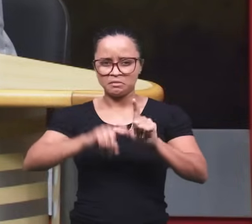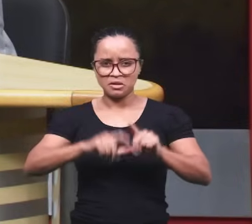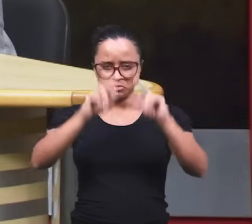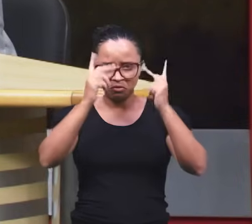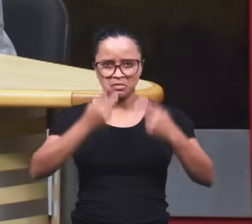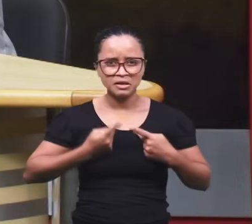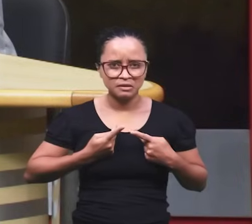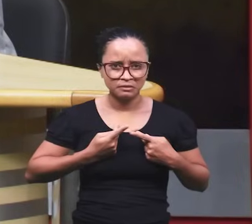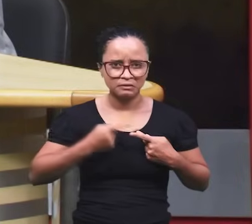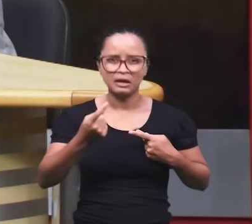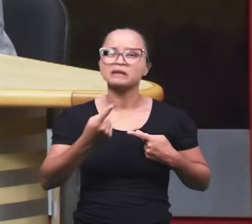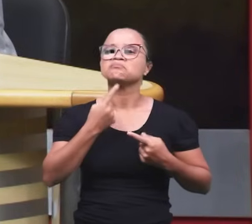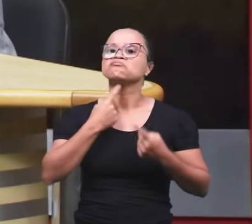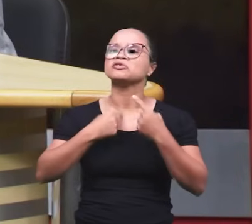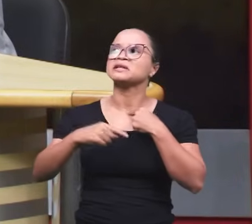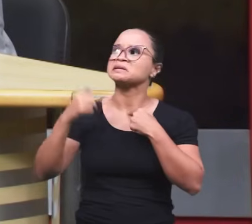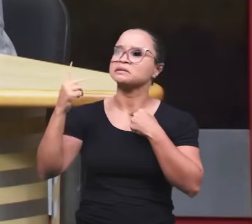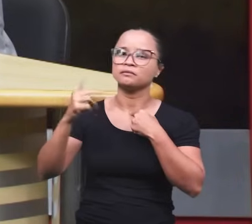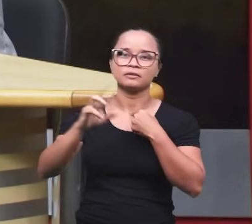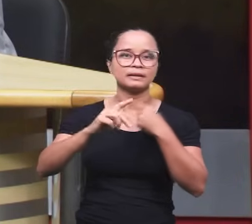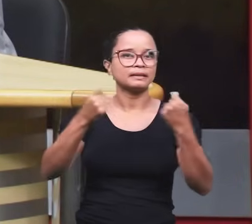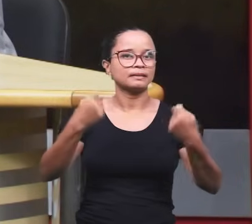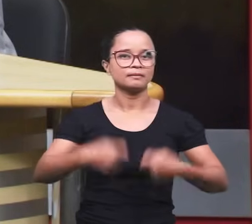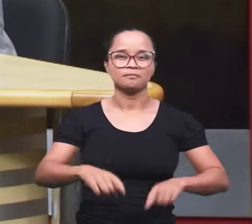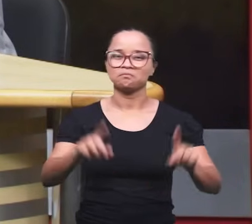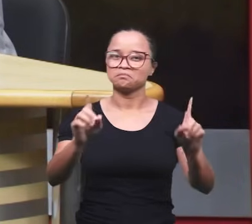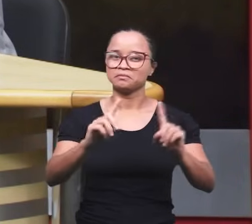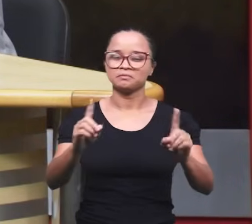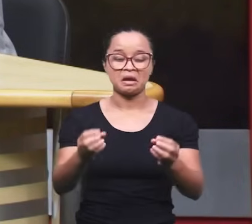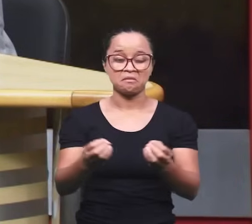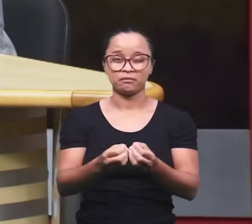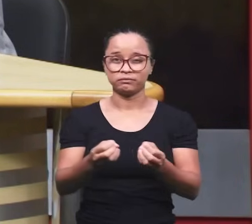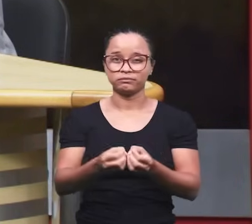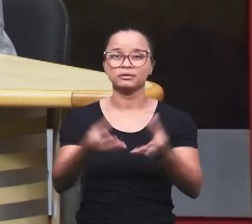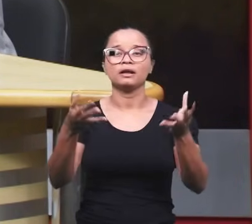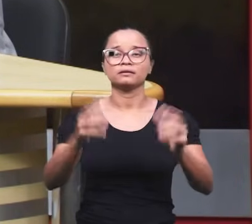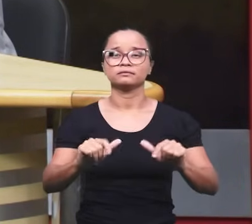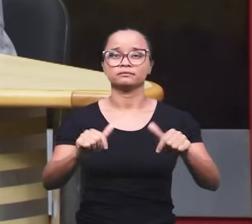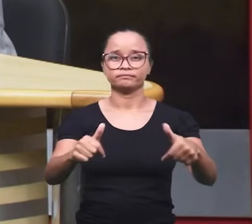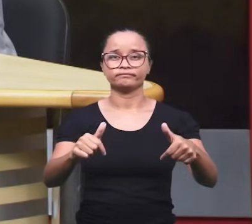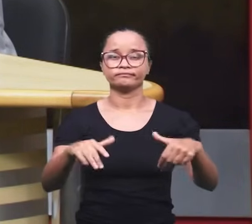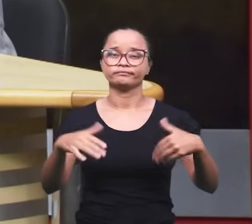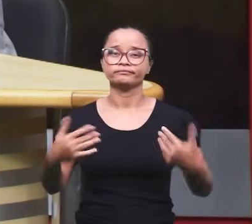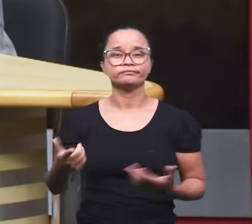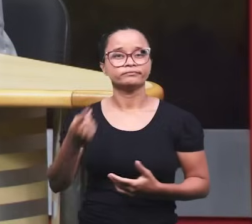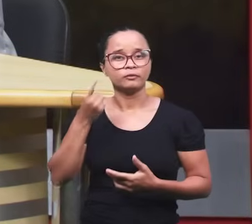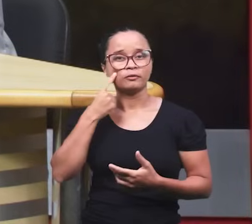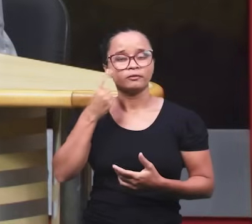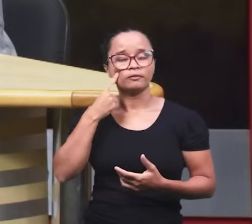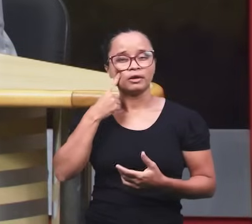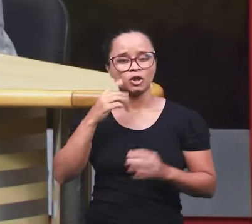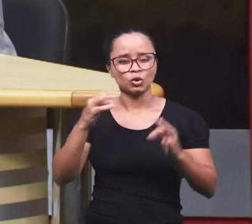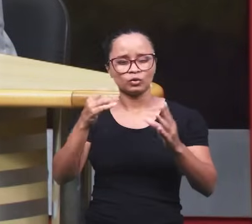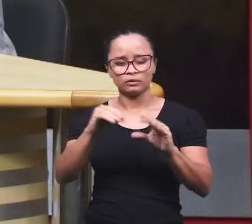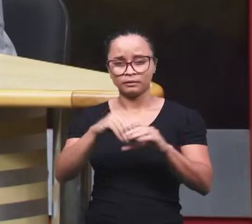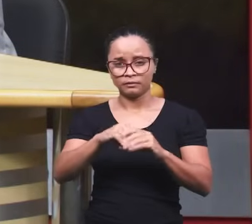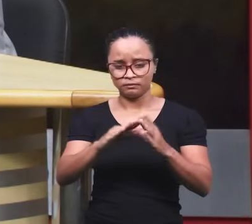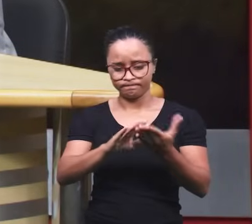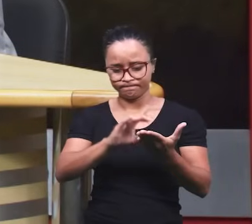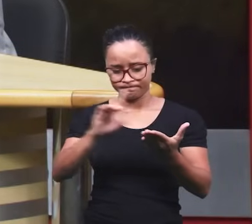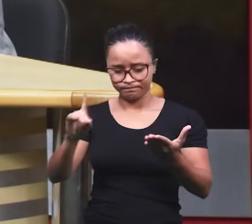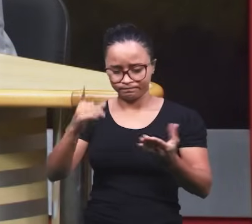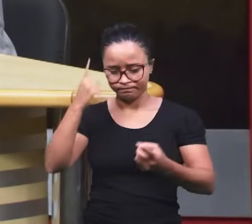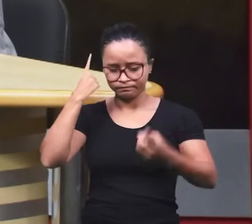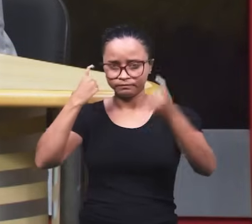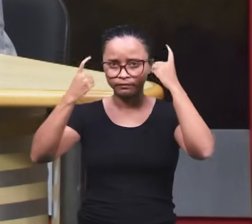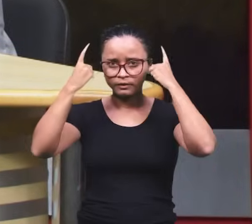nenhum de nós né e a gente vê em toda a palavra a preocupação do Senhor